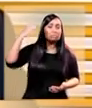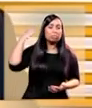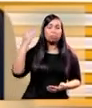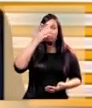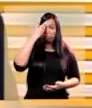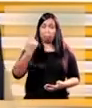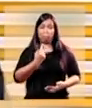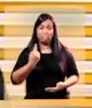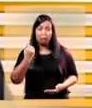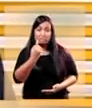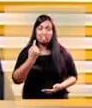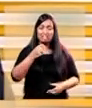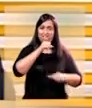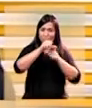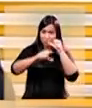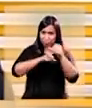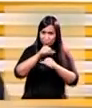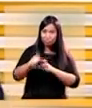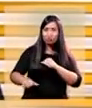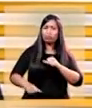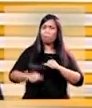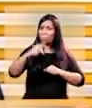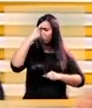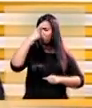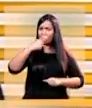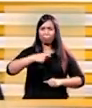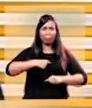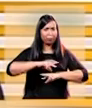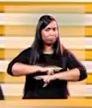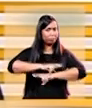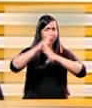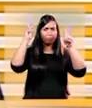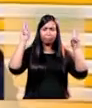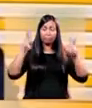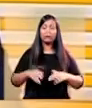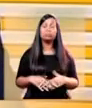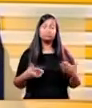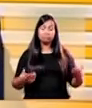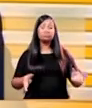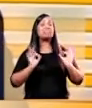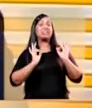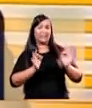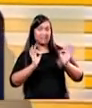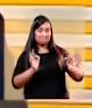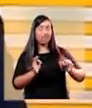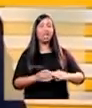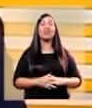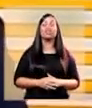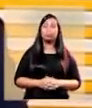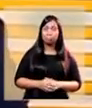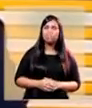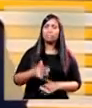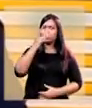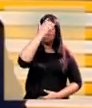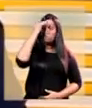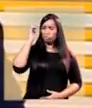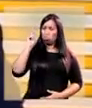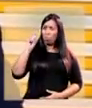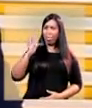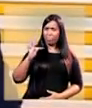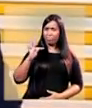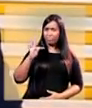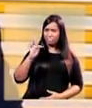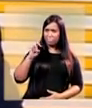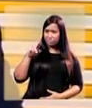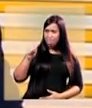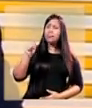do órfão, né? Aquela coisa mudou o perfil totalmente hoje em dia, não é? Exato. O pessoal do TEA